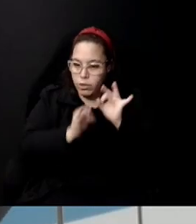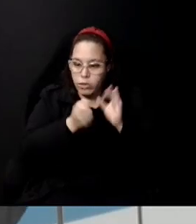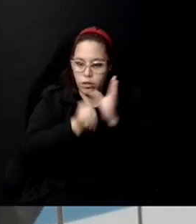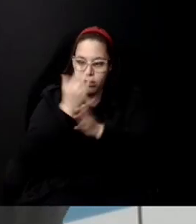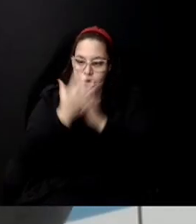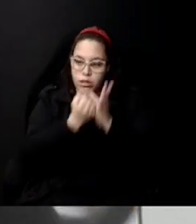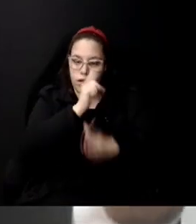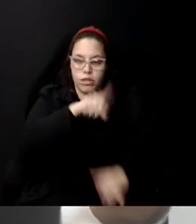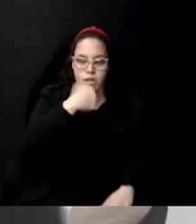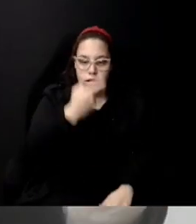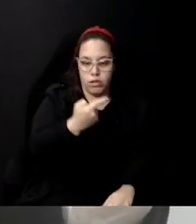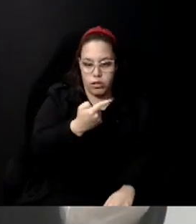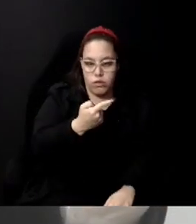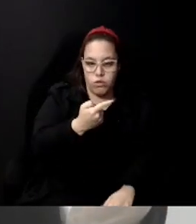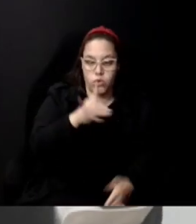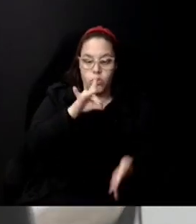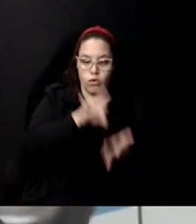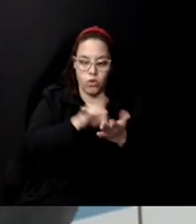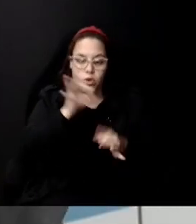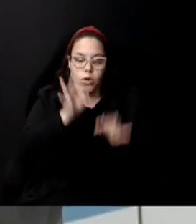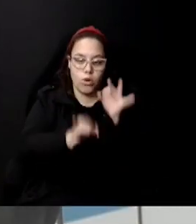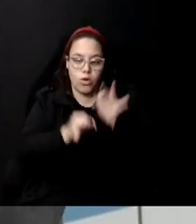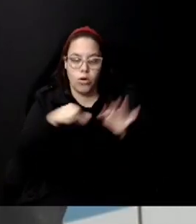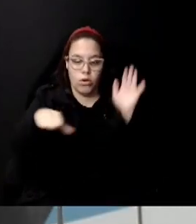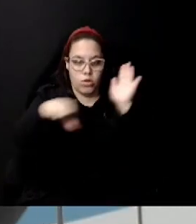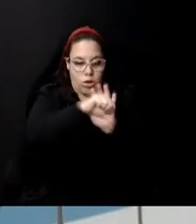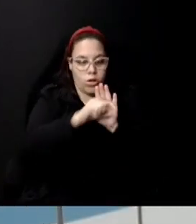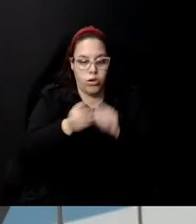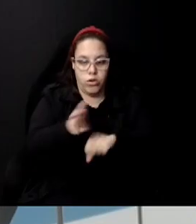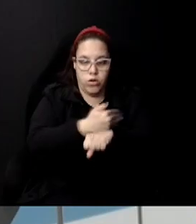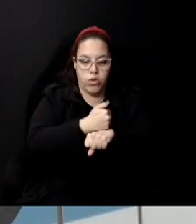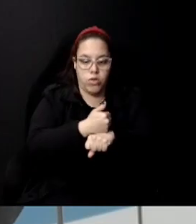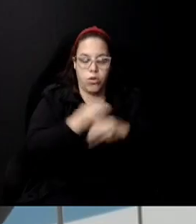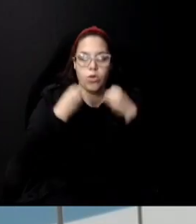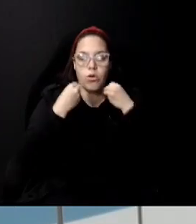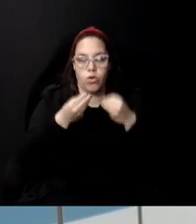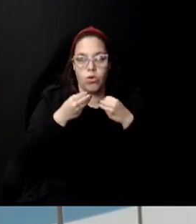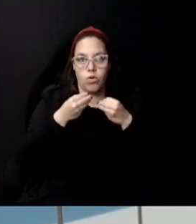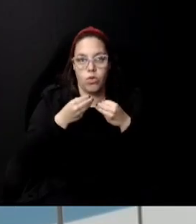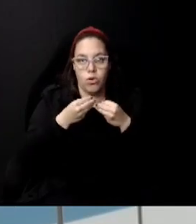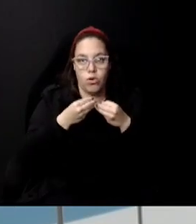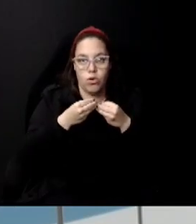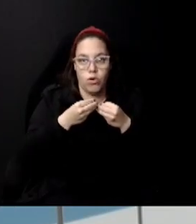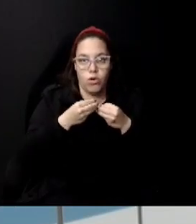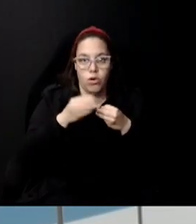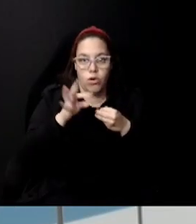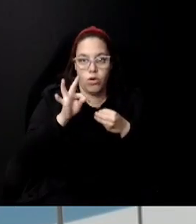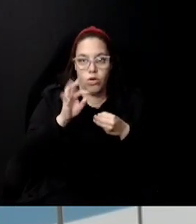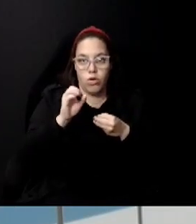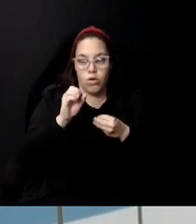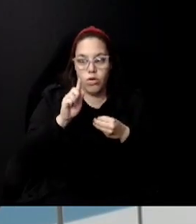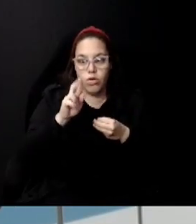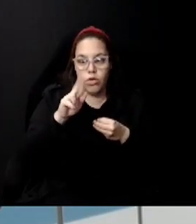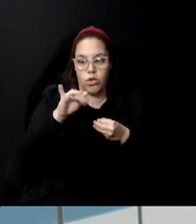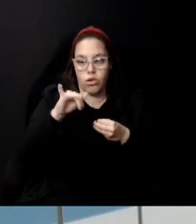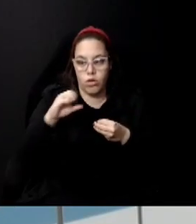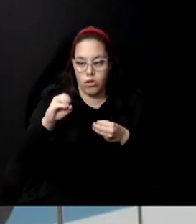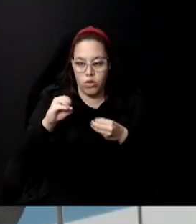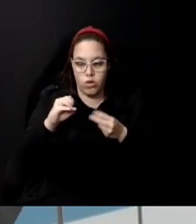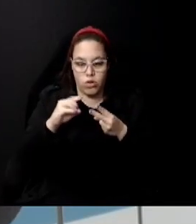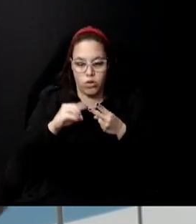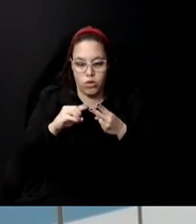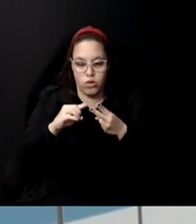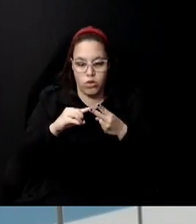fatos para julgar crimes que ocorreram antes, como foi o Tribunal de Nuremberg, Tribunal de Tóquio, Tribunal Penal Internacional para os crimes cometidos